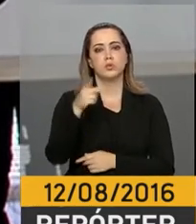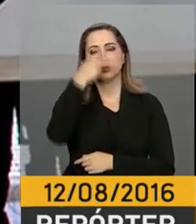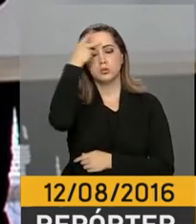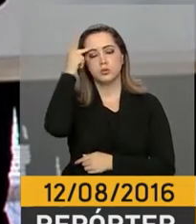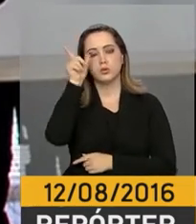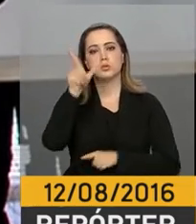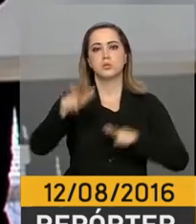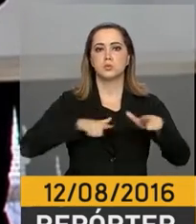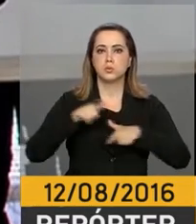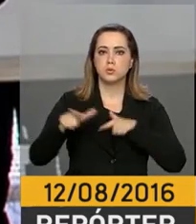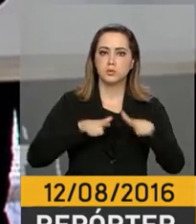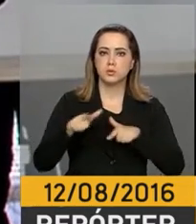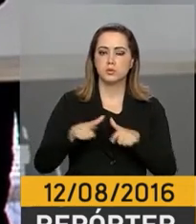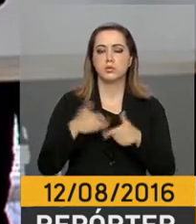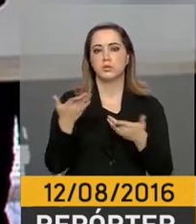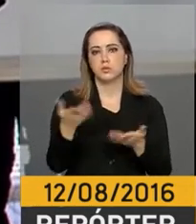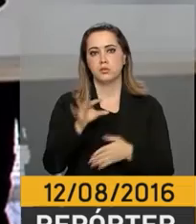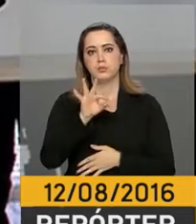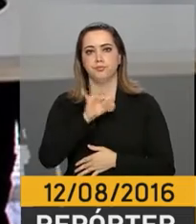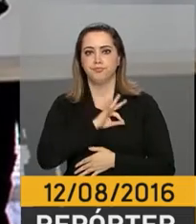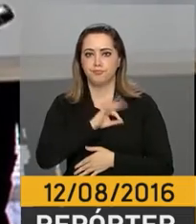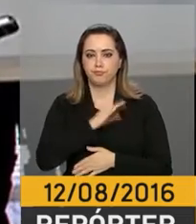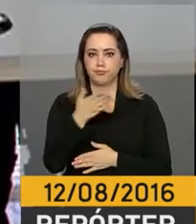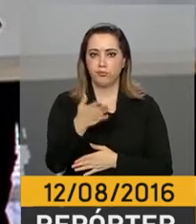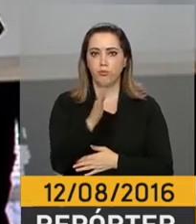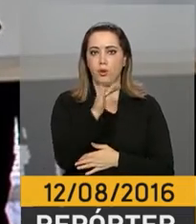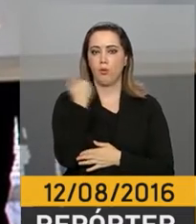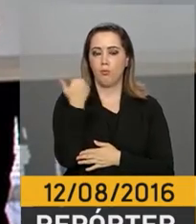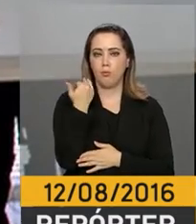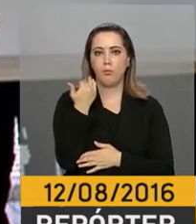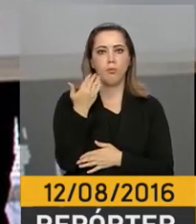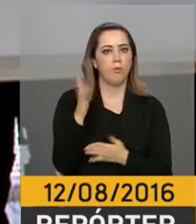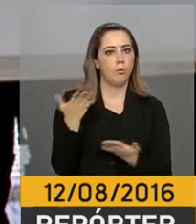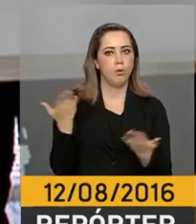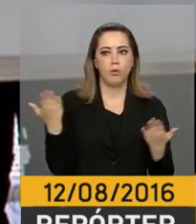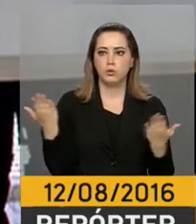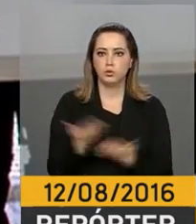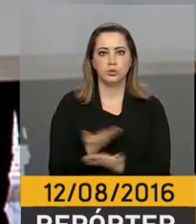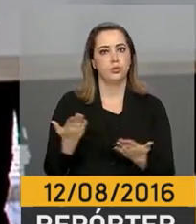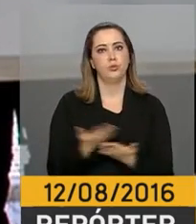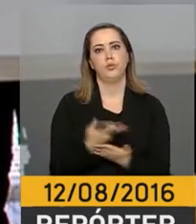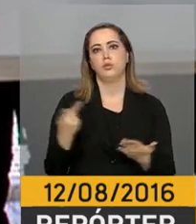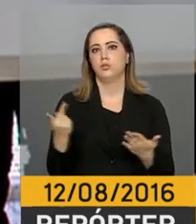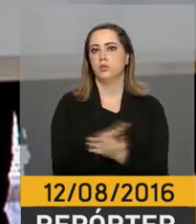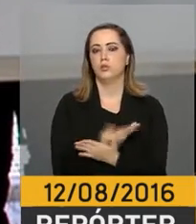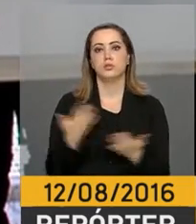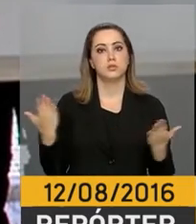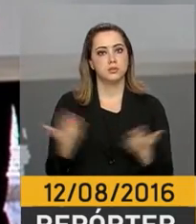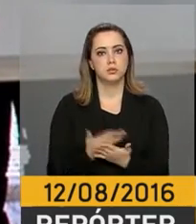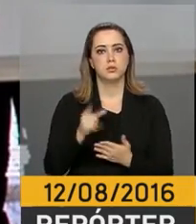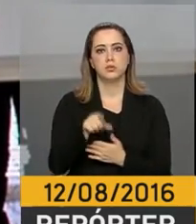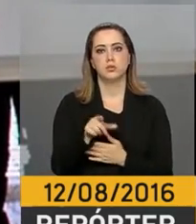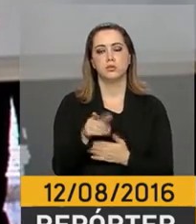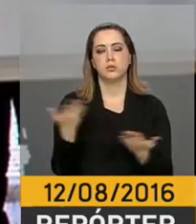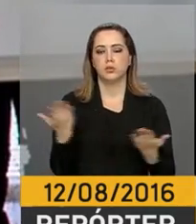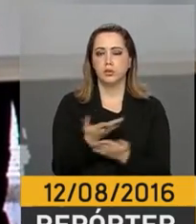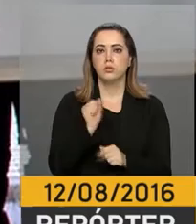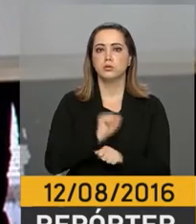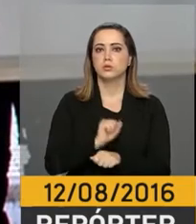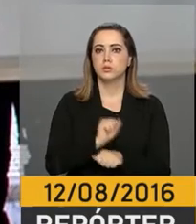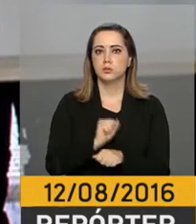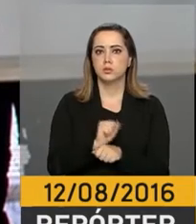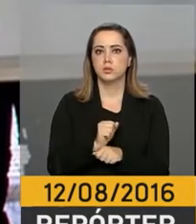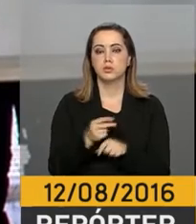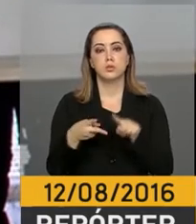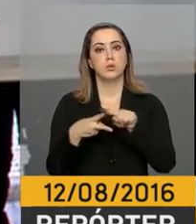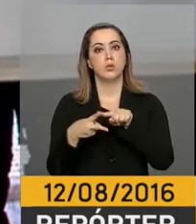o incidente, a morte acabou de acontecer, o crime acabou de acontecer, está num momento, neste momento, aguardando que os outros